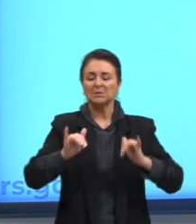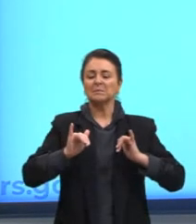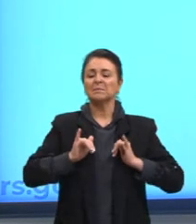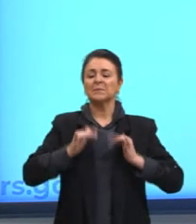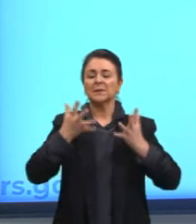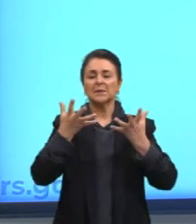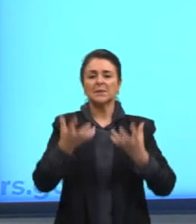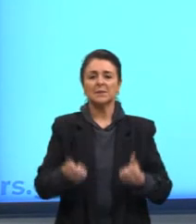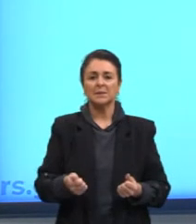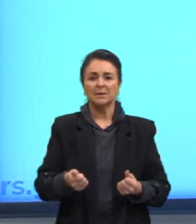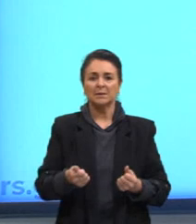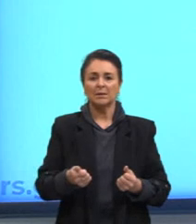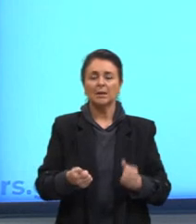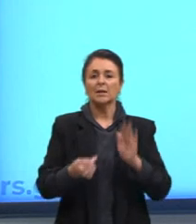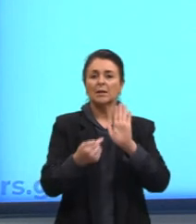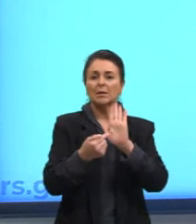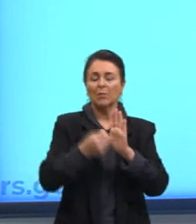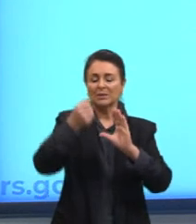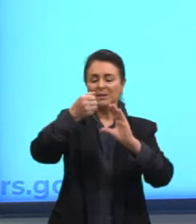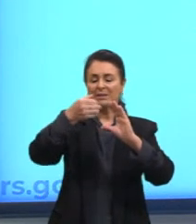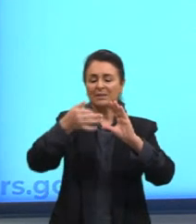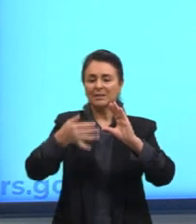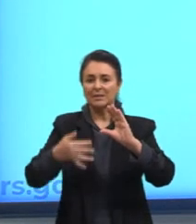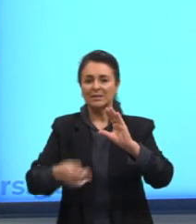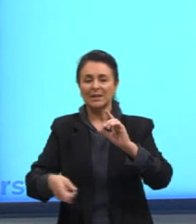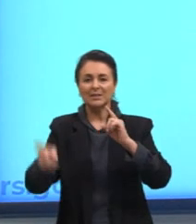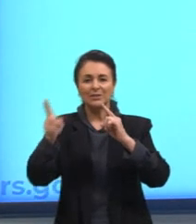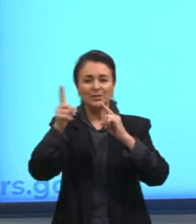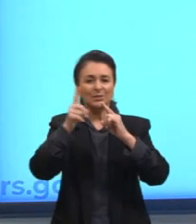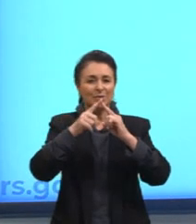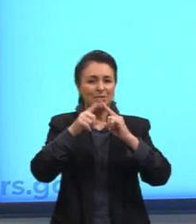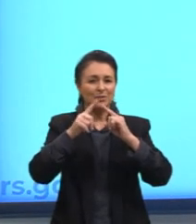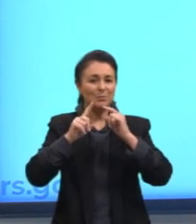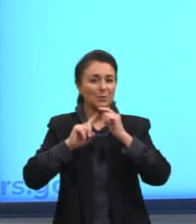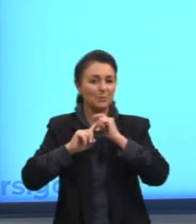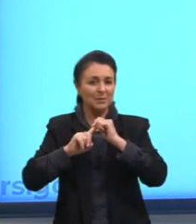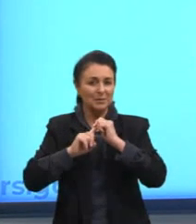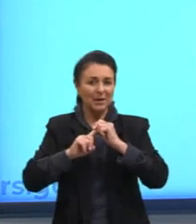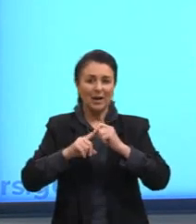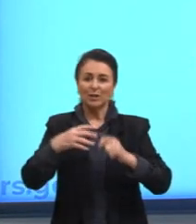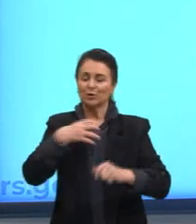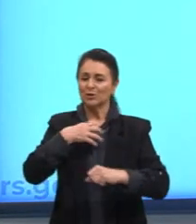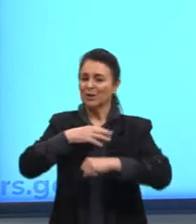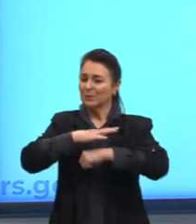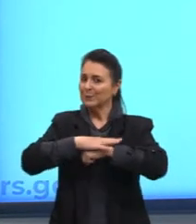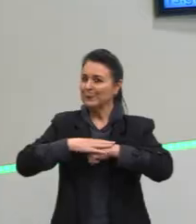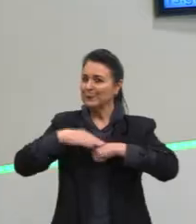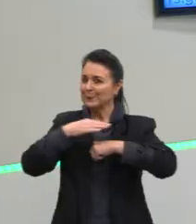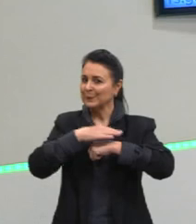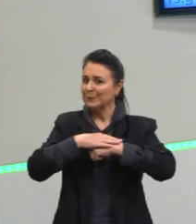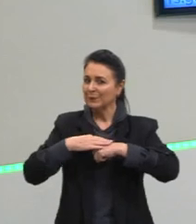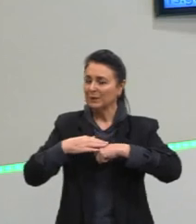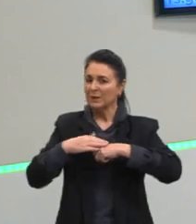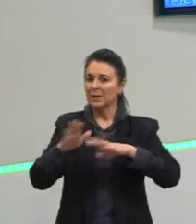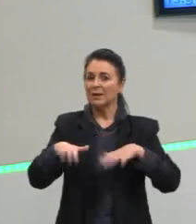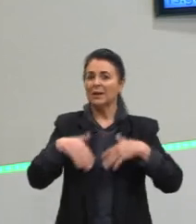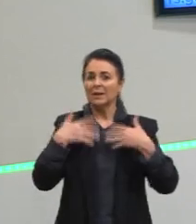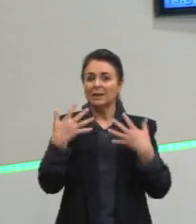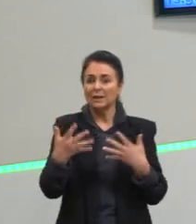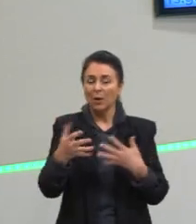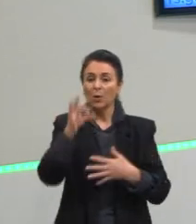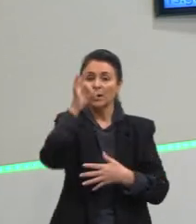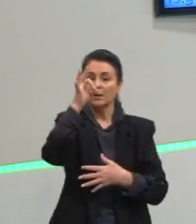tradicional e expõe características típicas das formas carismáticas também não estão está a alternativa